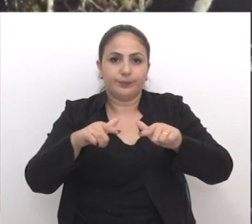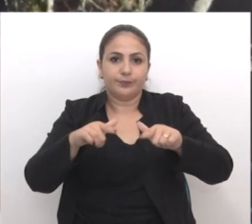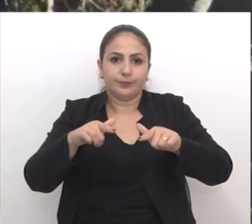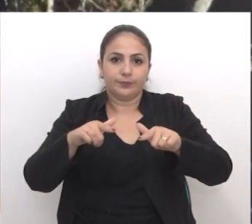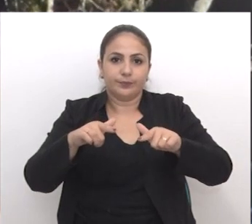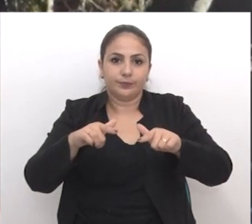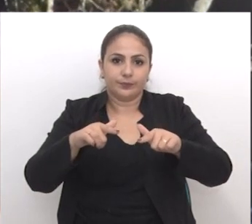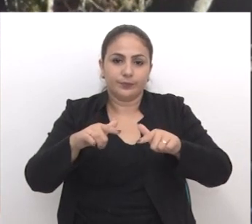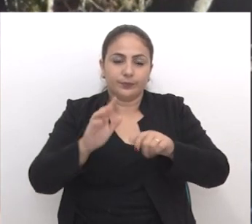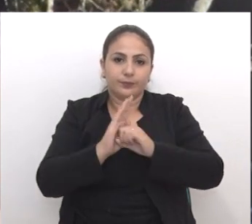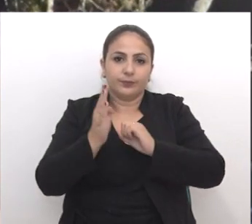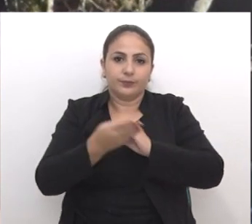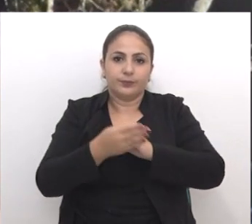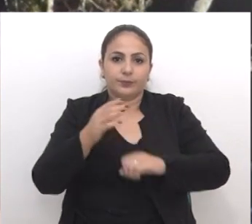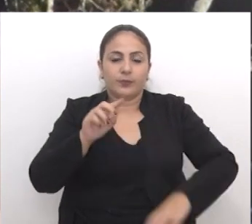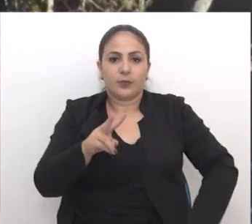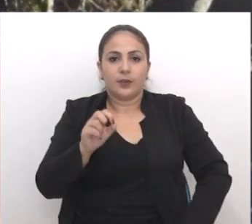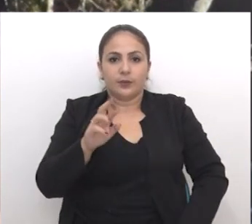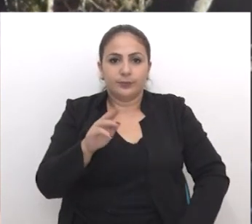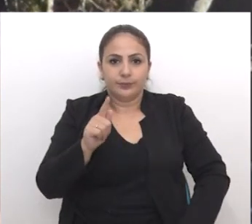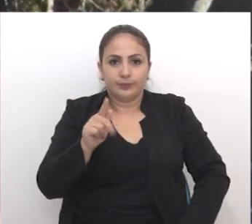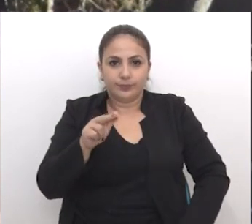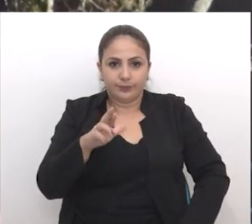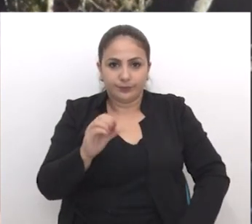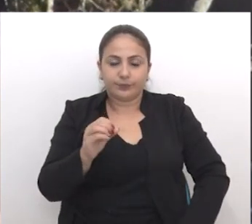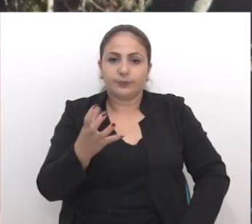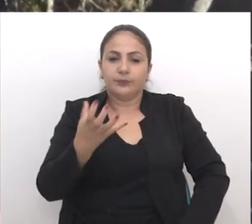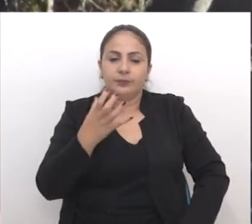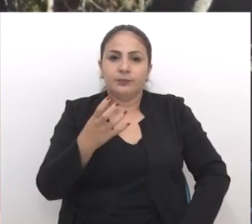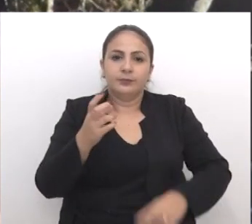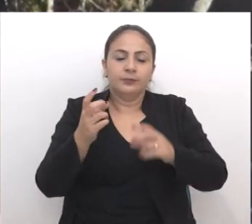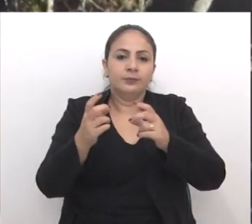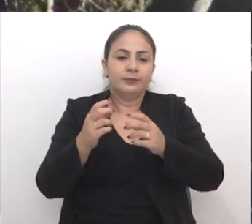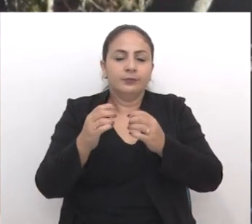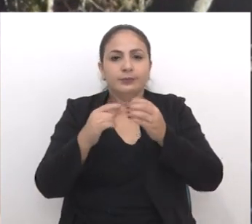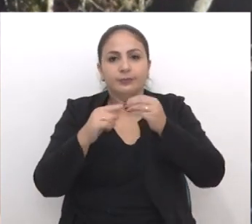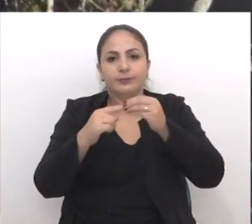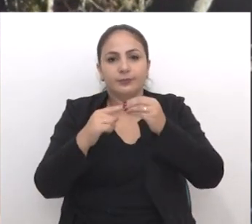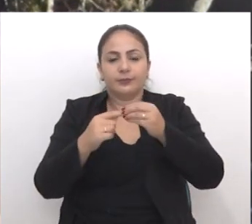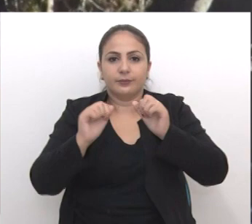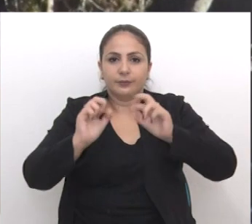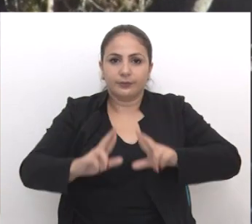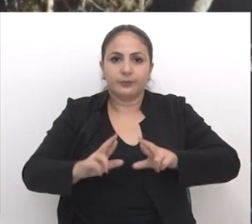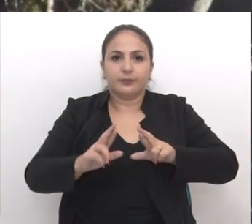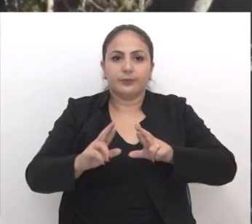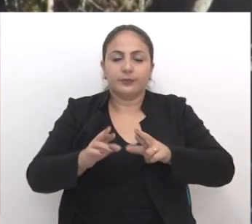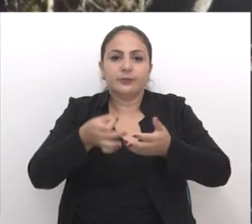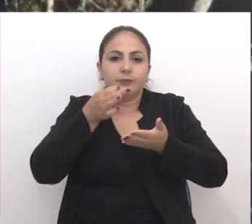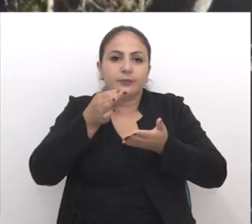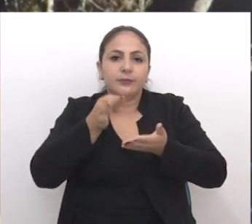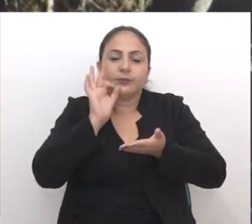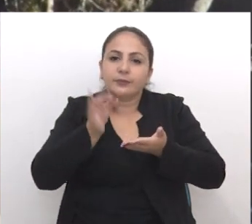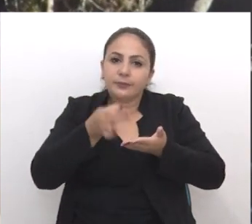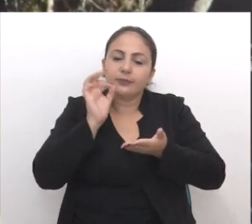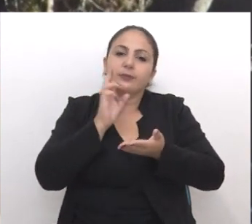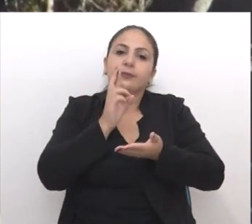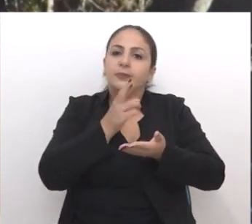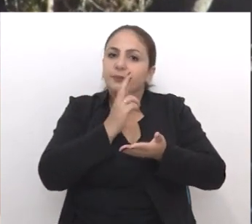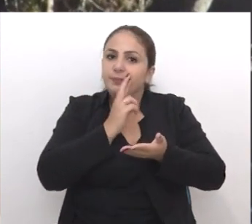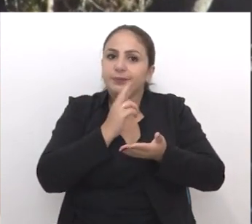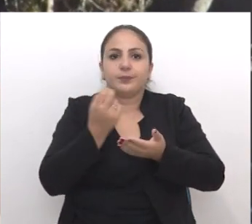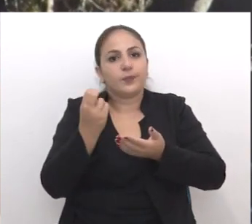seja permitido aí quem quer empreender, especialmente na questão de restaurantes, de cafés e até